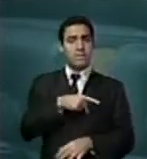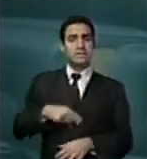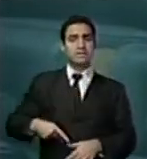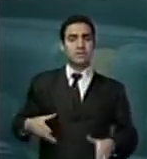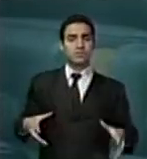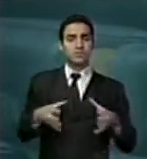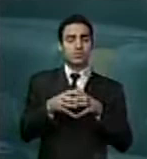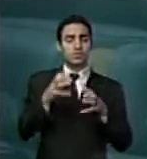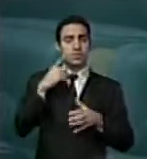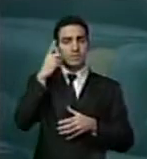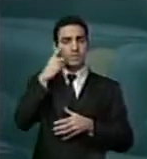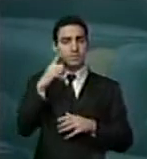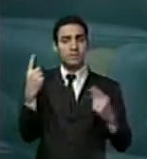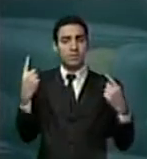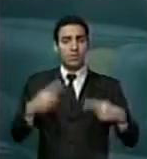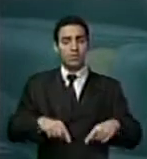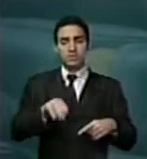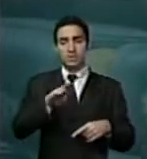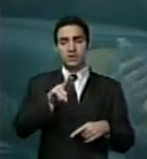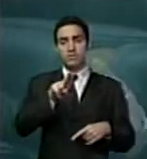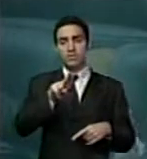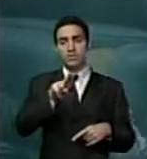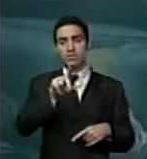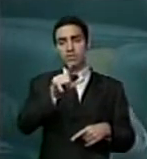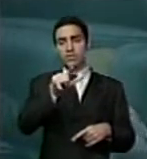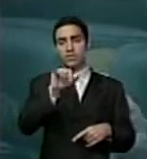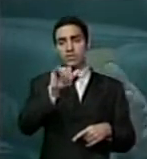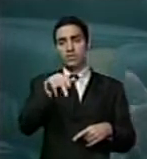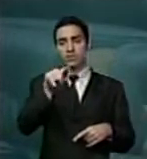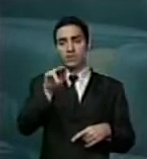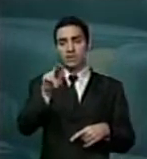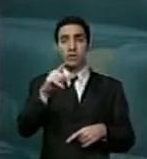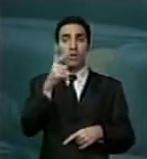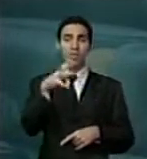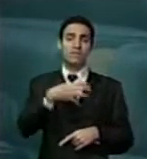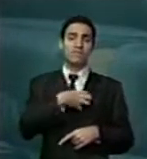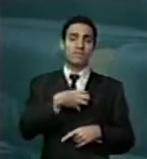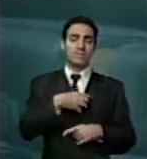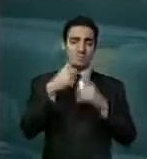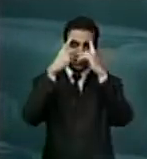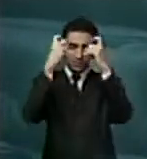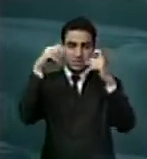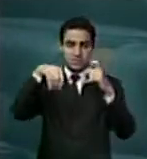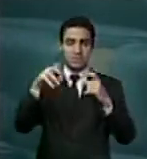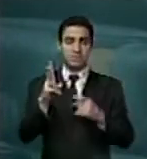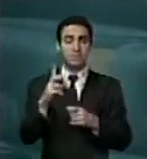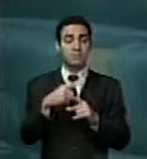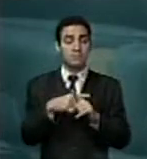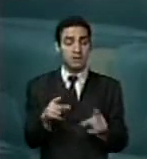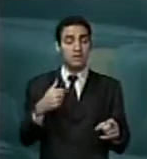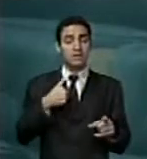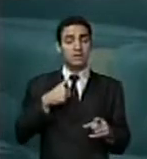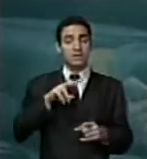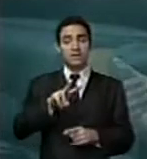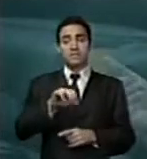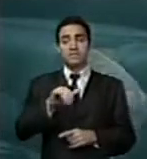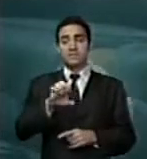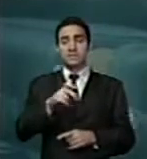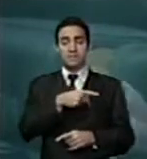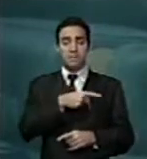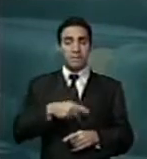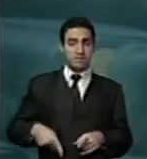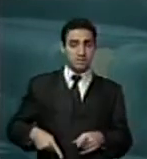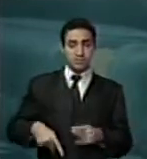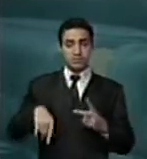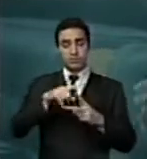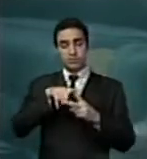Frente Parlamentar de Combate ao Bullying e outras formas de violência nesta casa, mas também como vice-presidente de duas